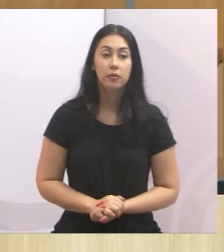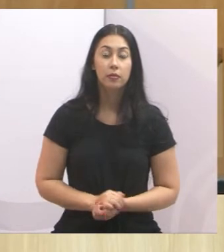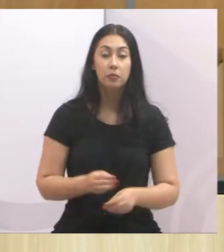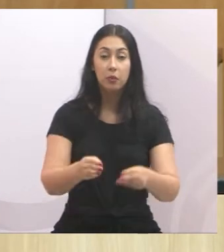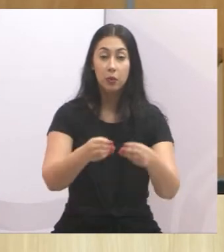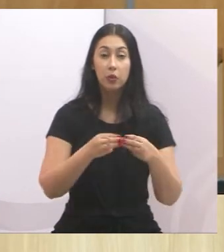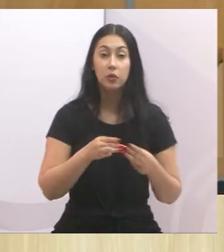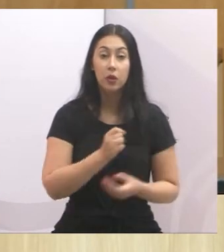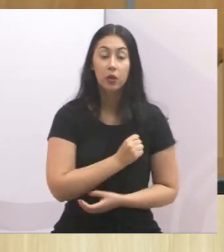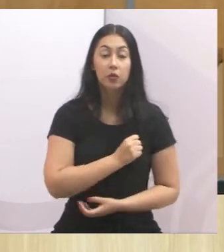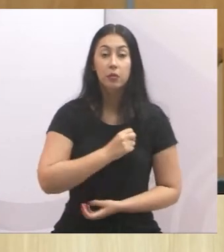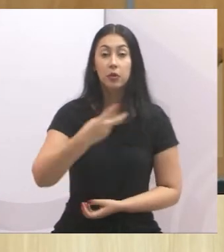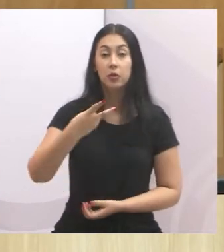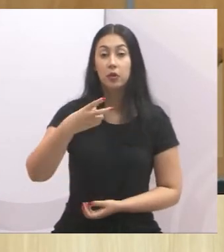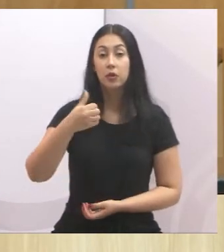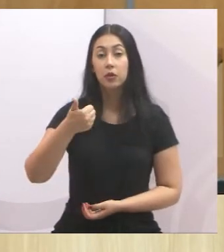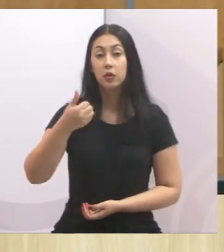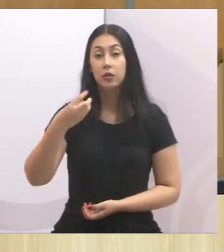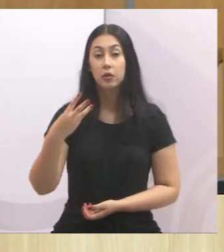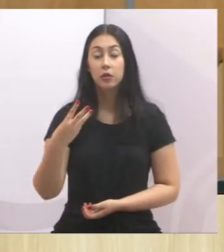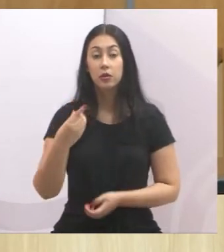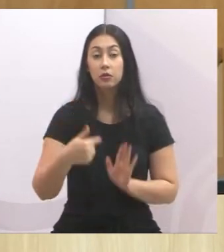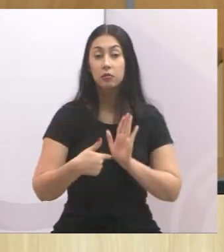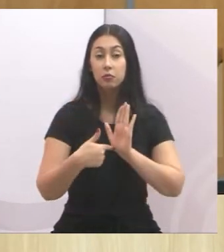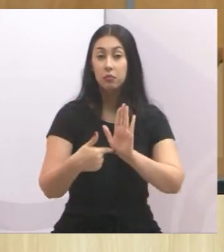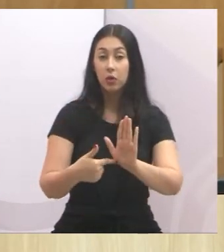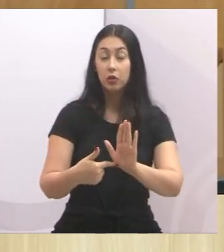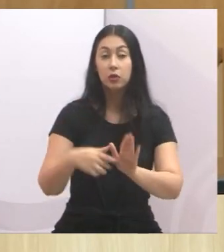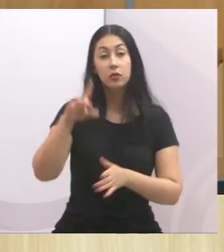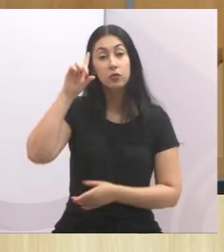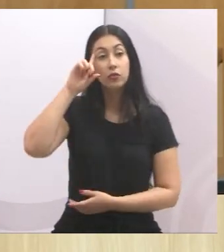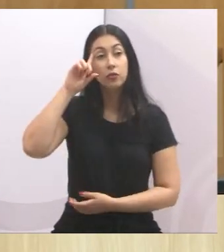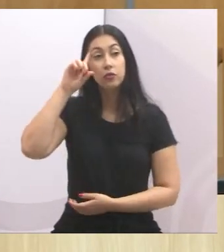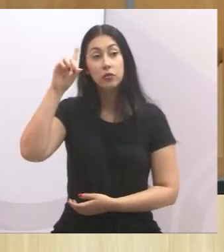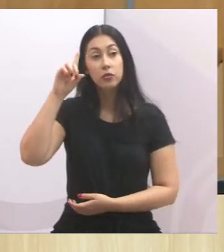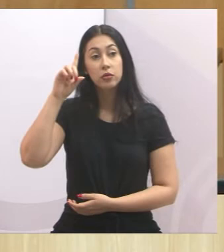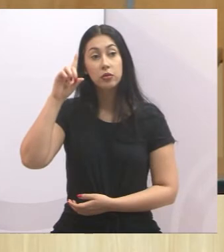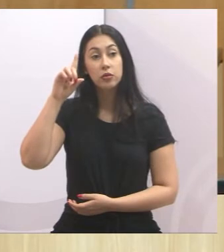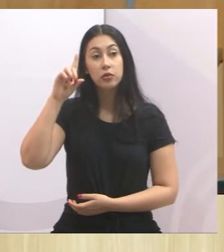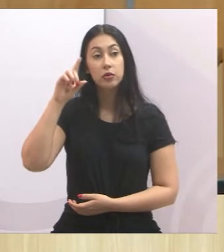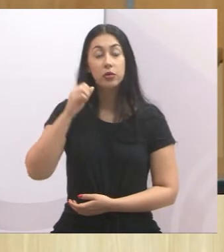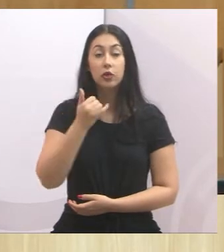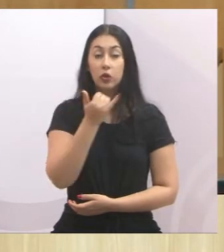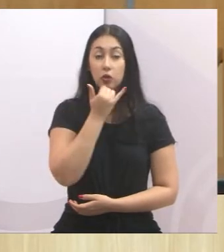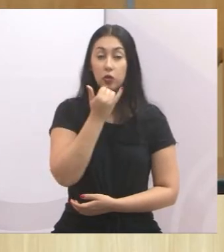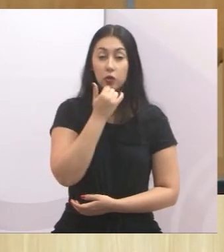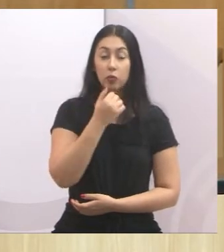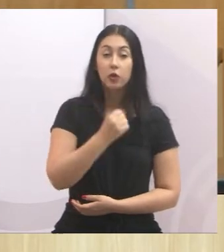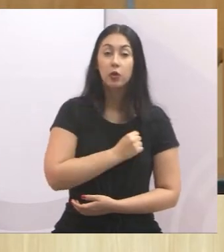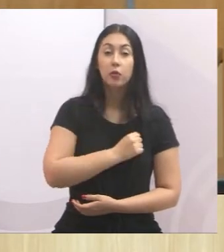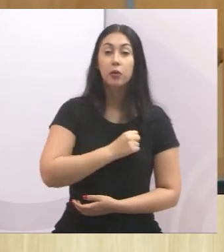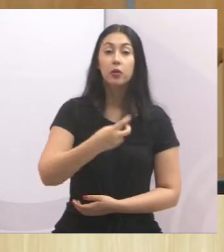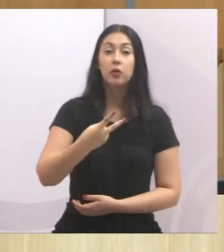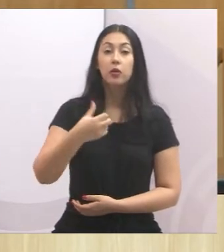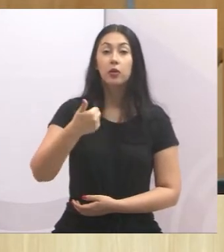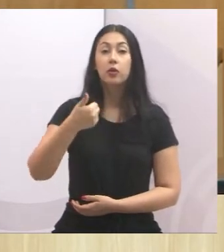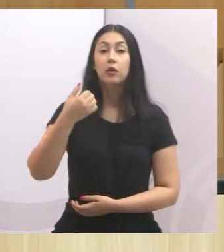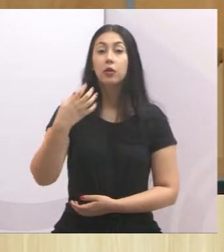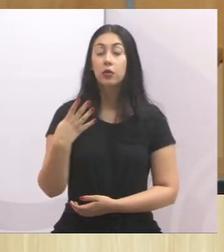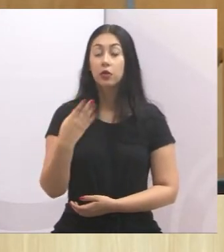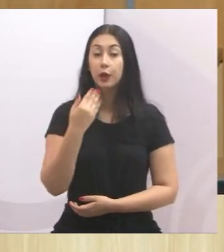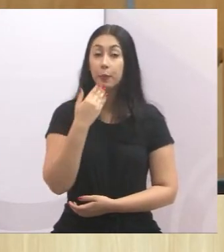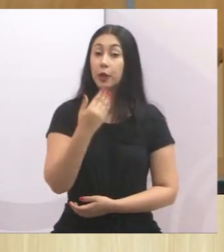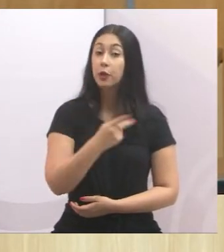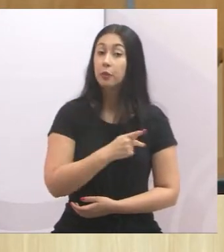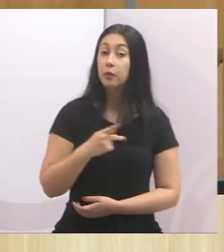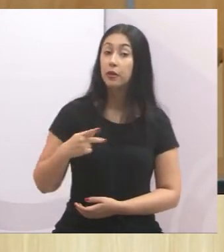Moção número 213, registro o transcurso do Dia Internacional. Moção número 214, requeremos ao excelentíssimo